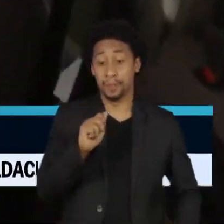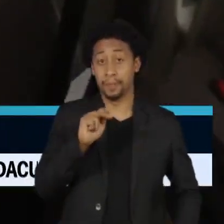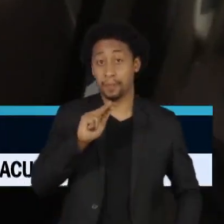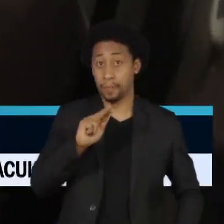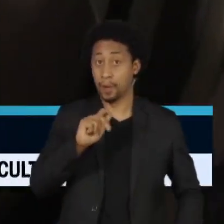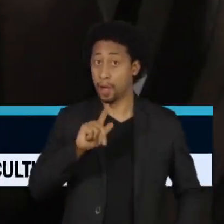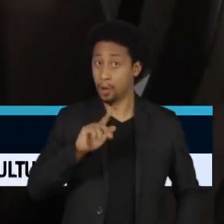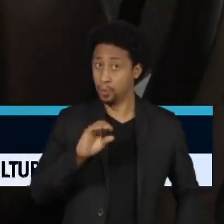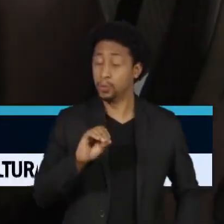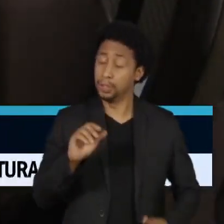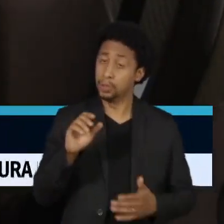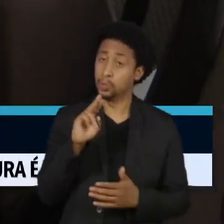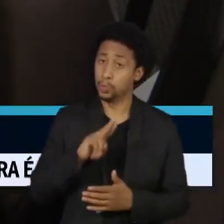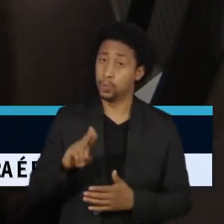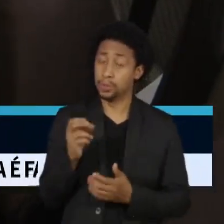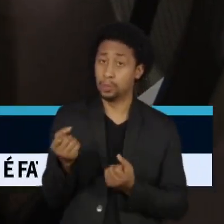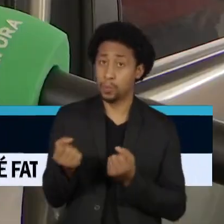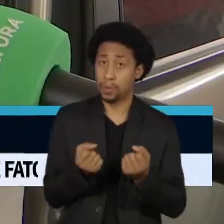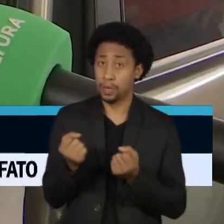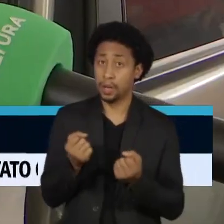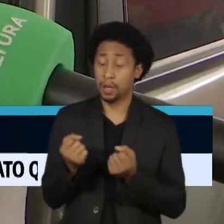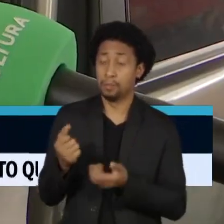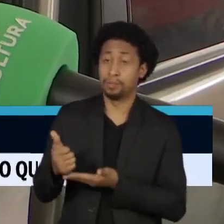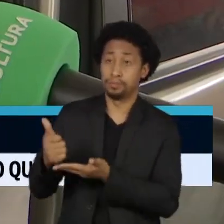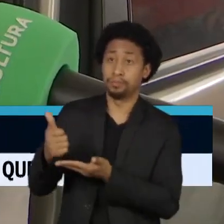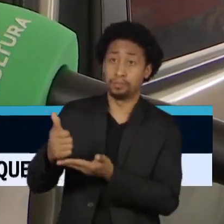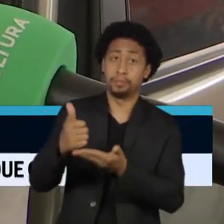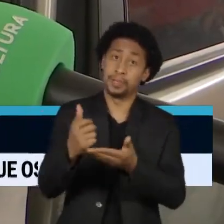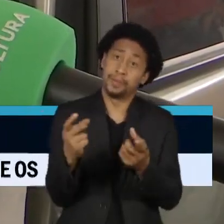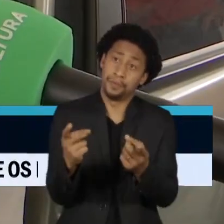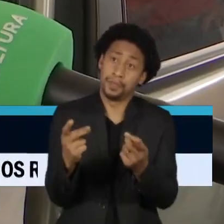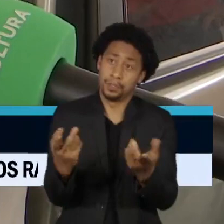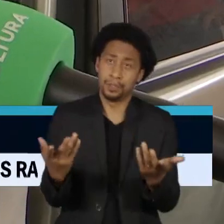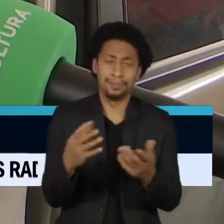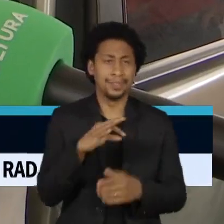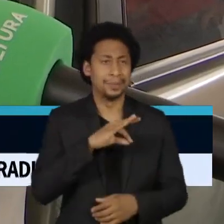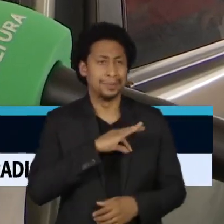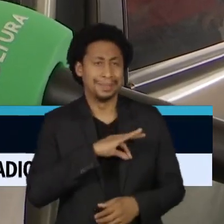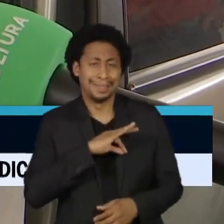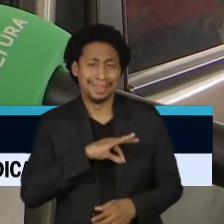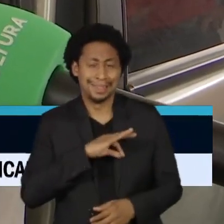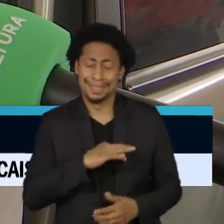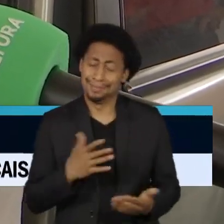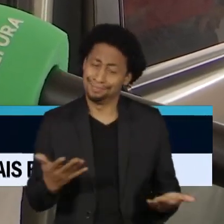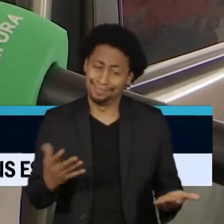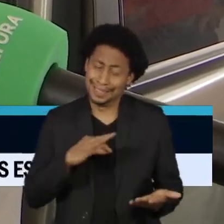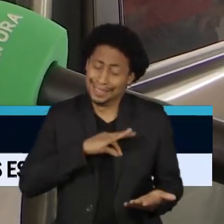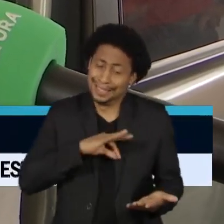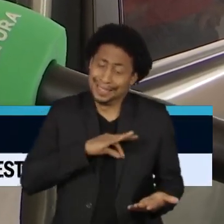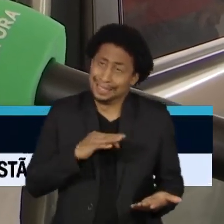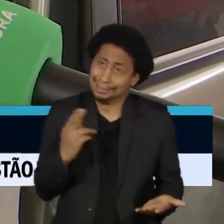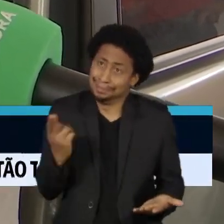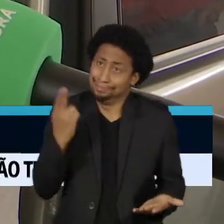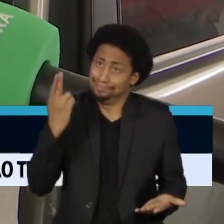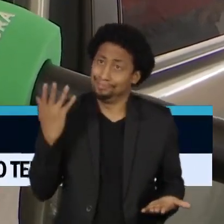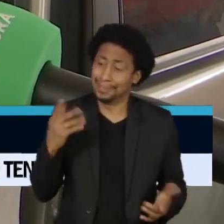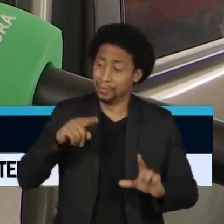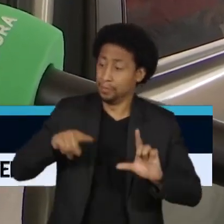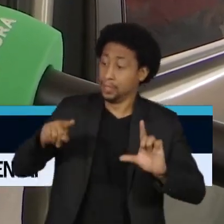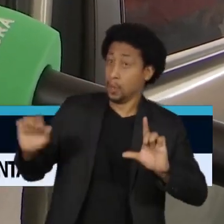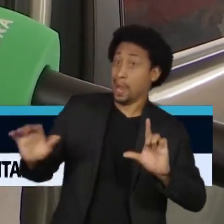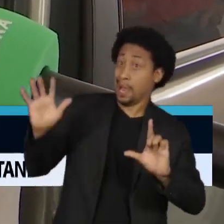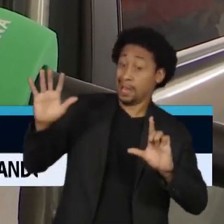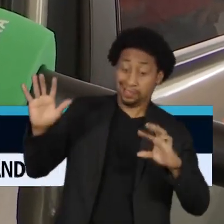e usa o carro para fazer as entregas. O salário não acompanha, né? Daí acaba, vamos dizer assim,